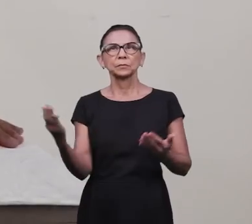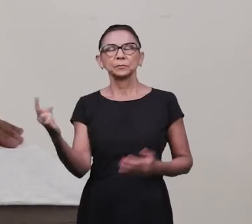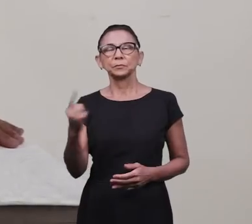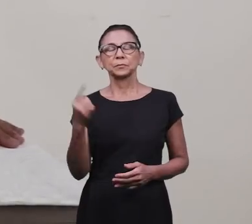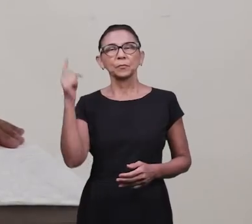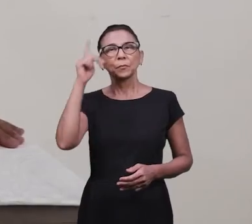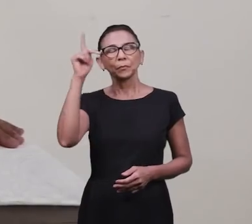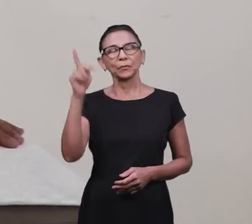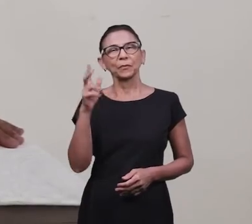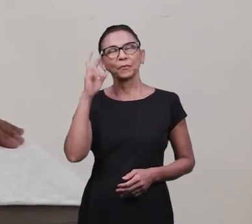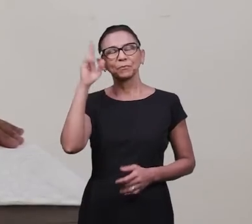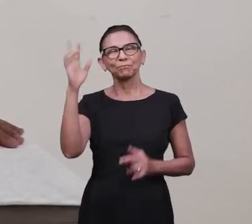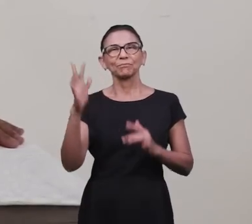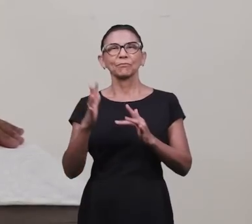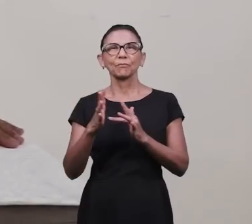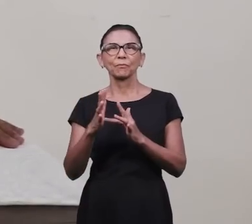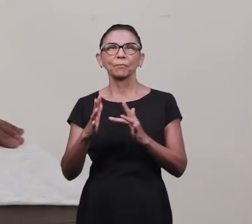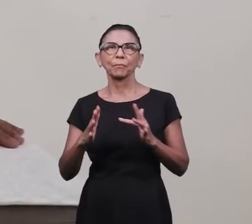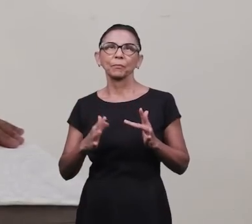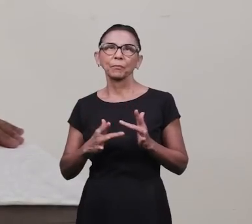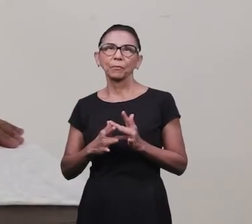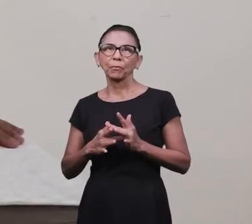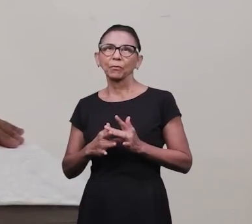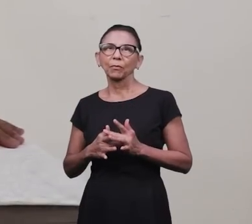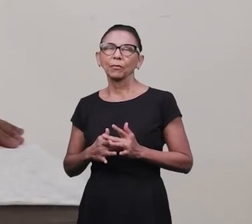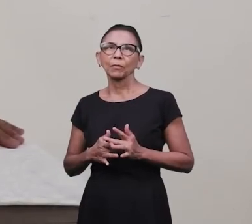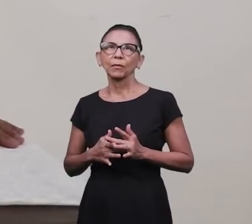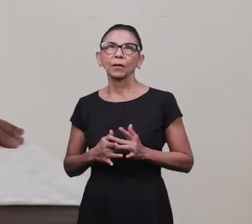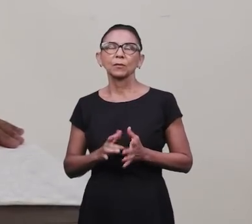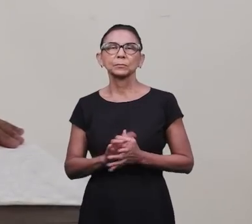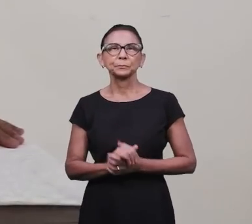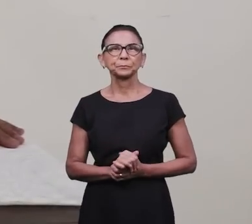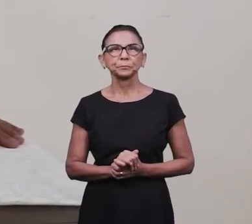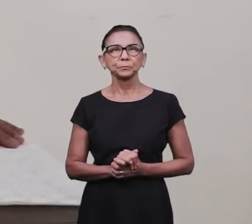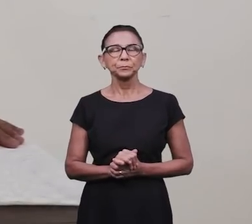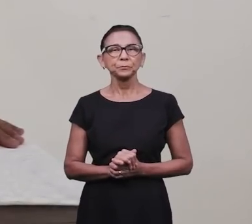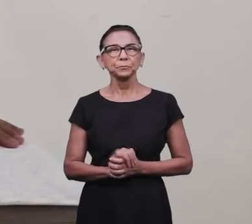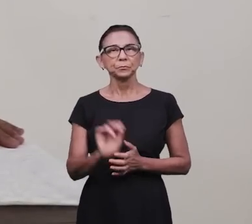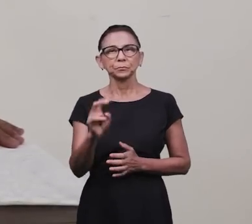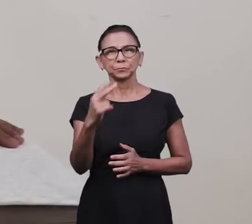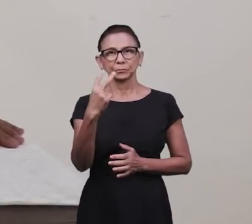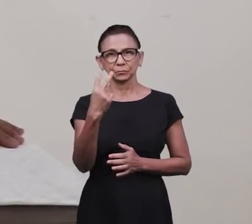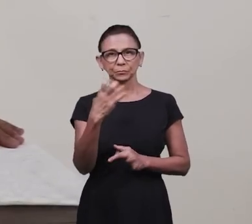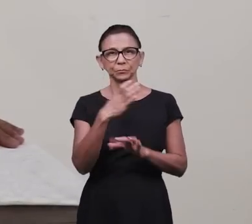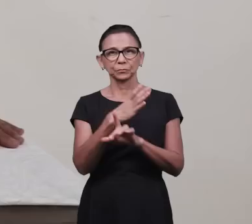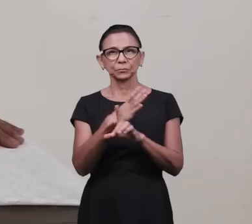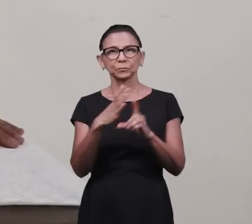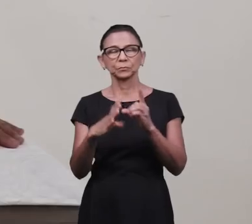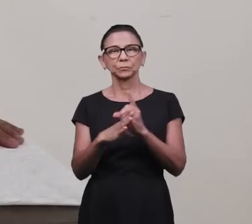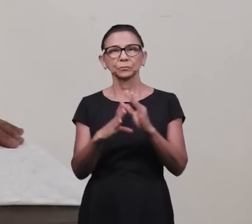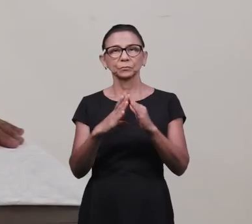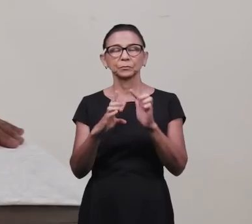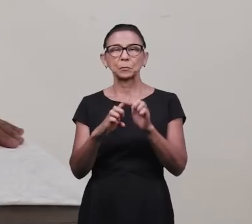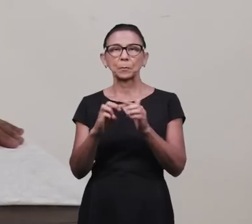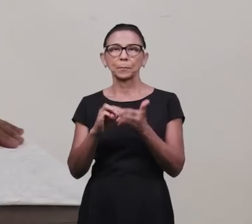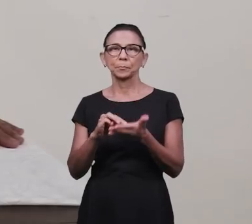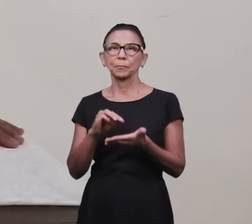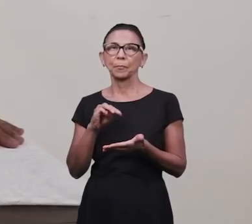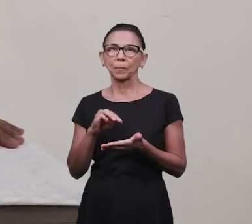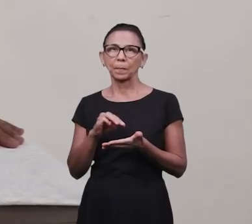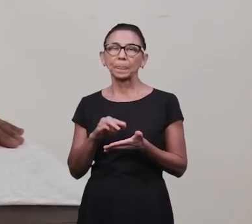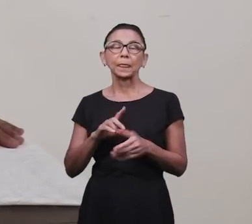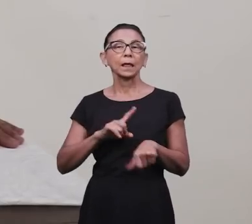Saudamos a todos com a paz do Senhor Jesus. Este é o culto da Igreja Cristã Maranata.